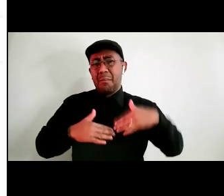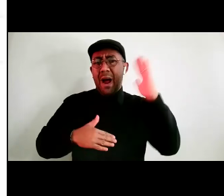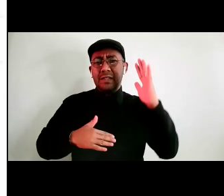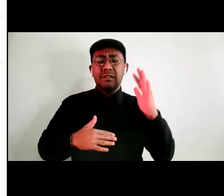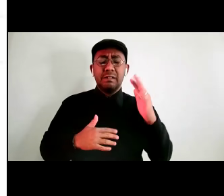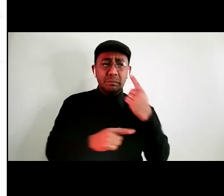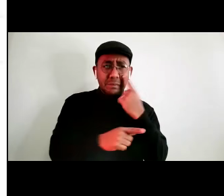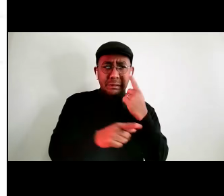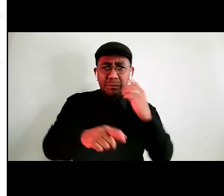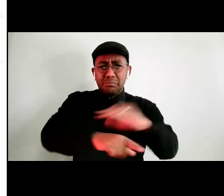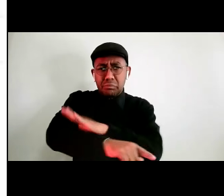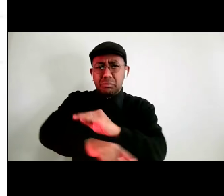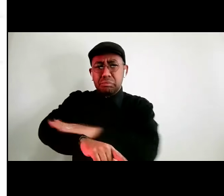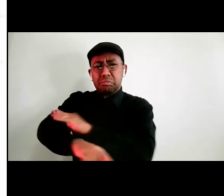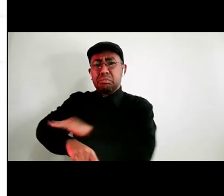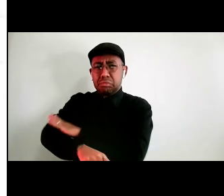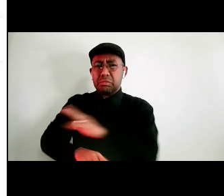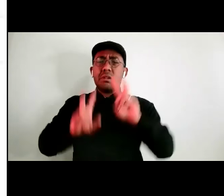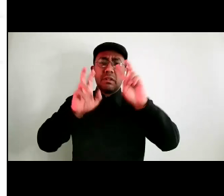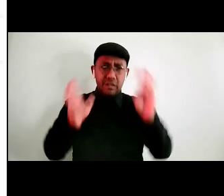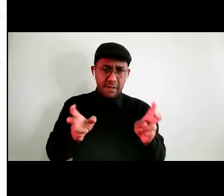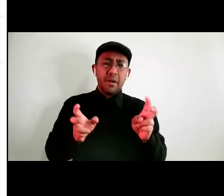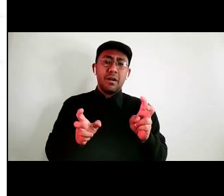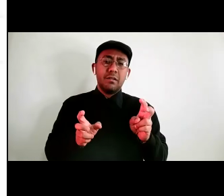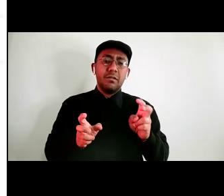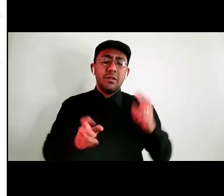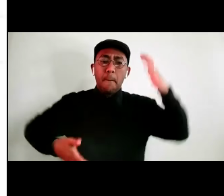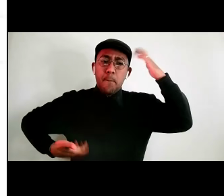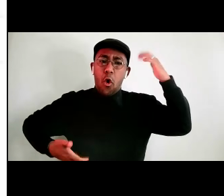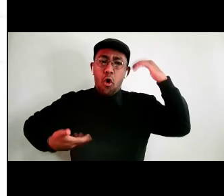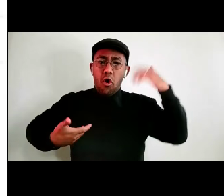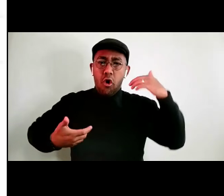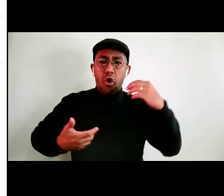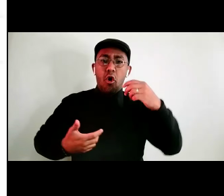da informação e dos dados que tenhamos disponível através da